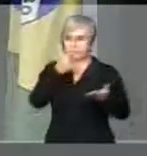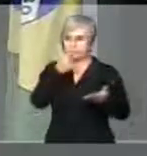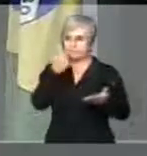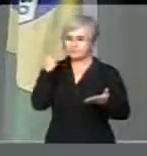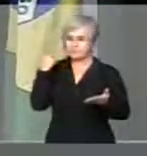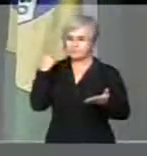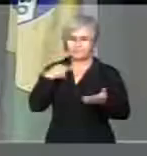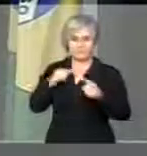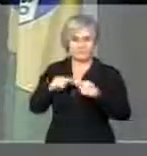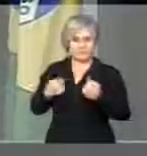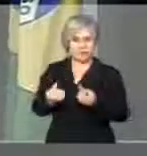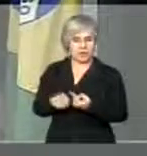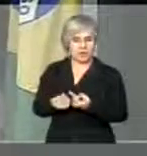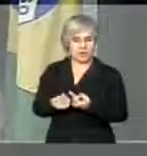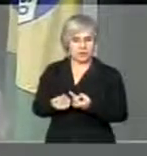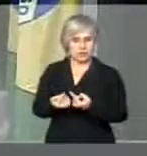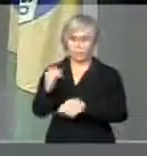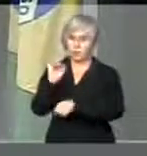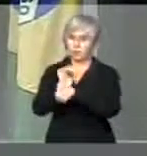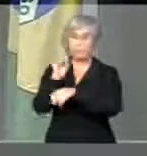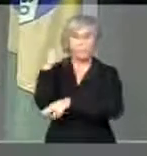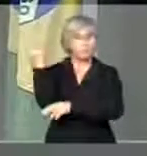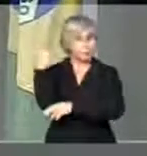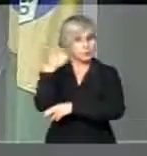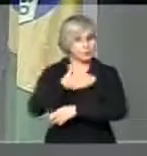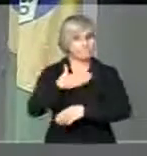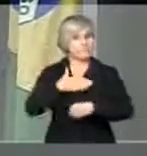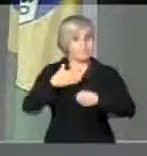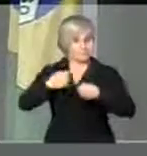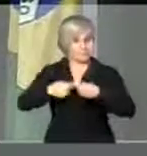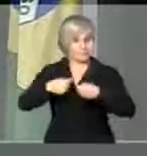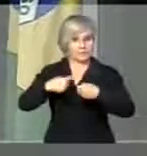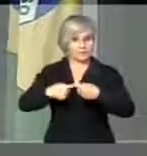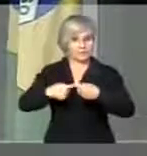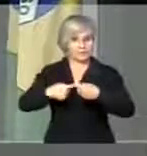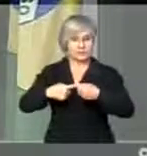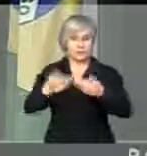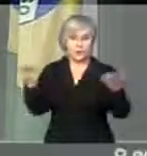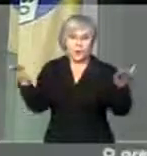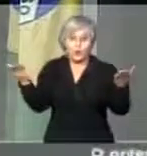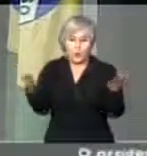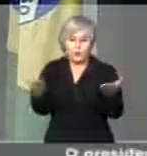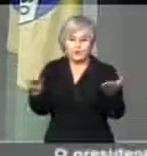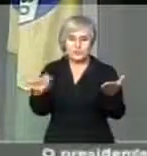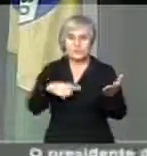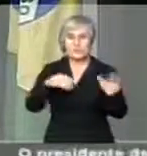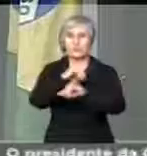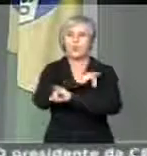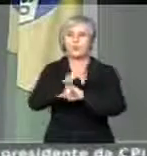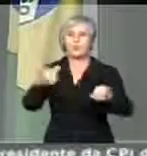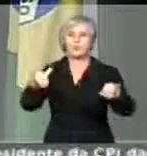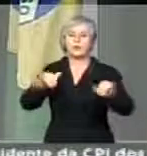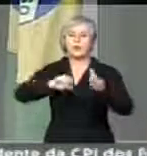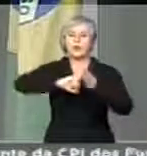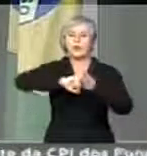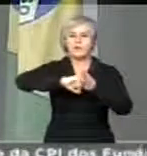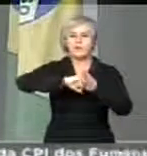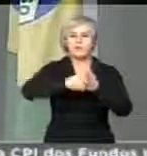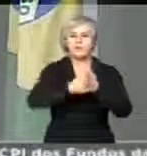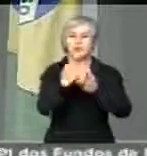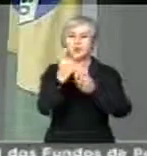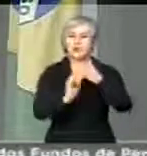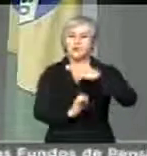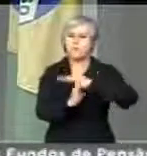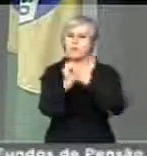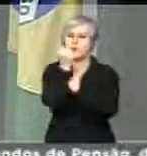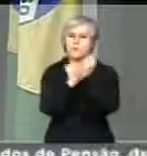uma reunião. No estado do Rio Grande do Sul, na minha cidade, no dia de hoje, foi comunicado o fechamento de uma grande fábrica,